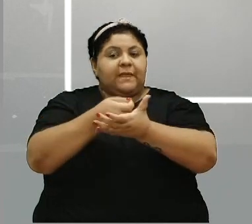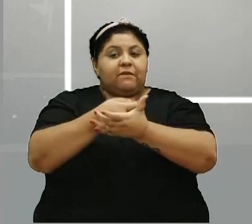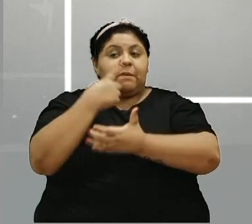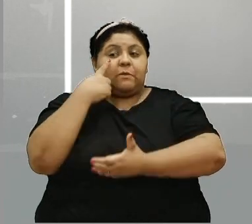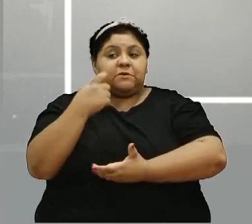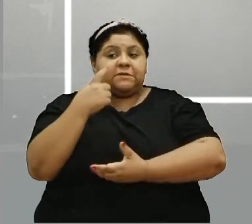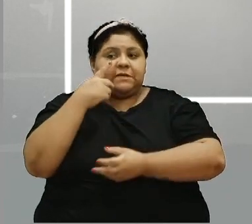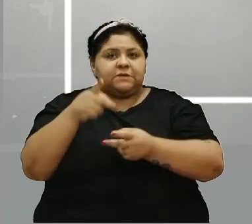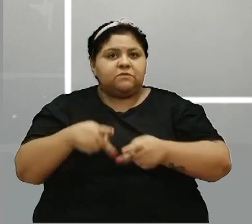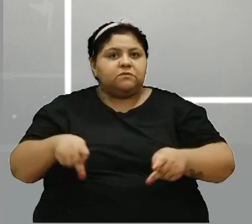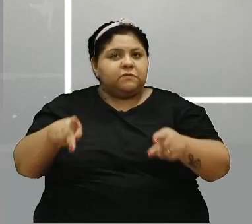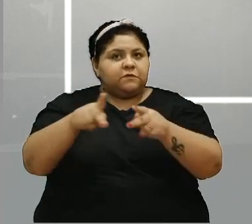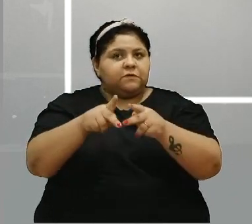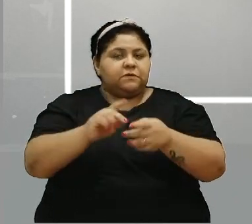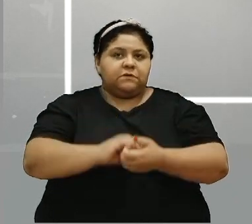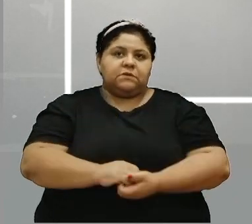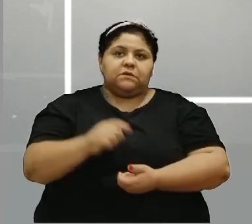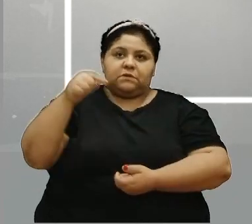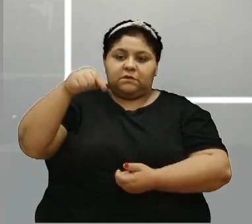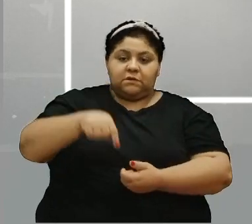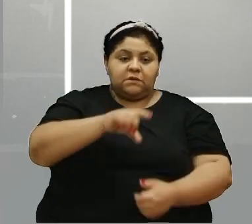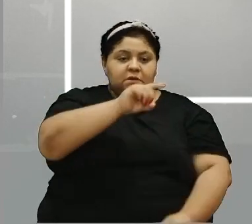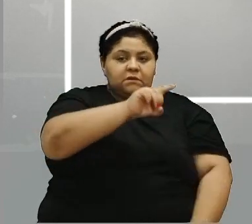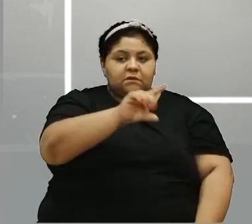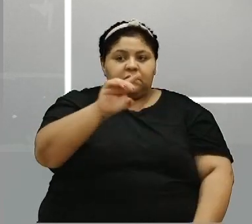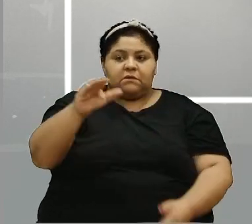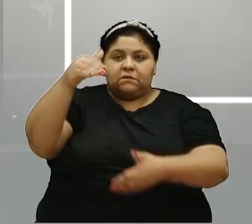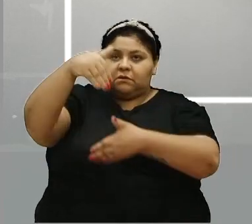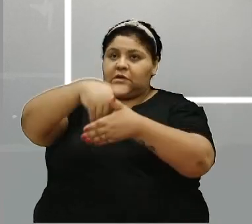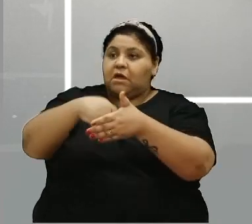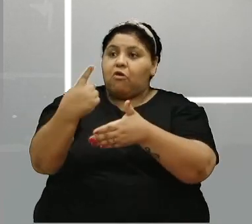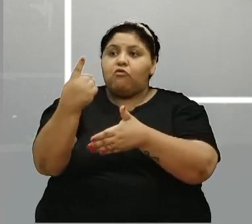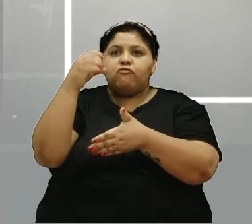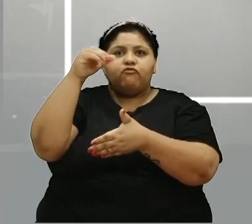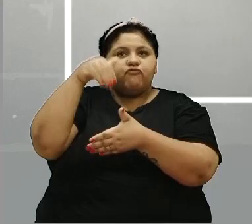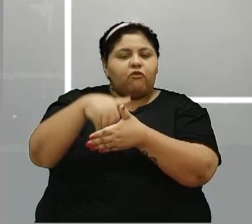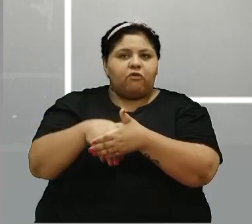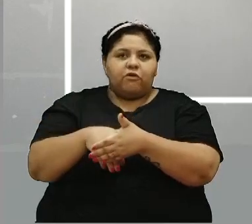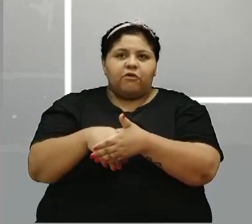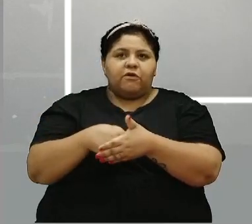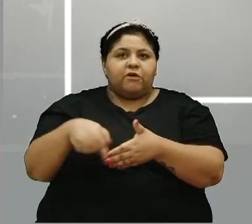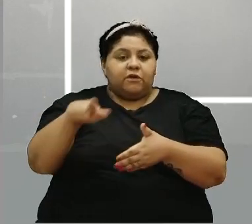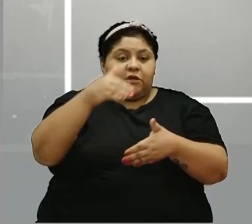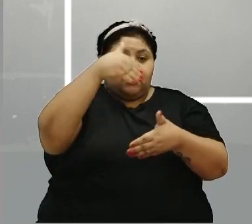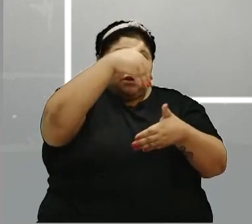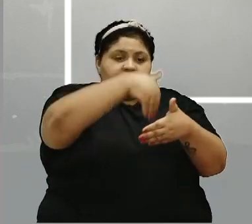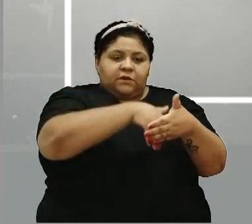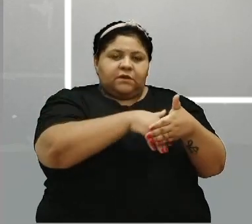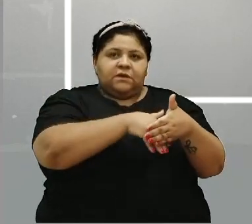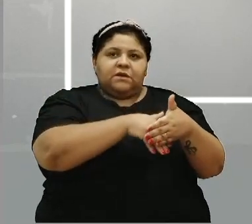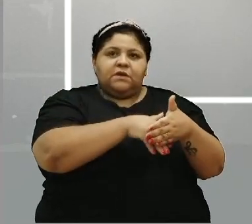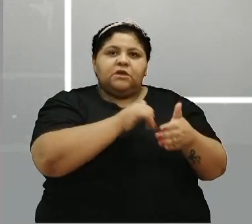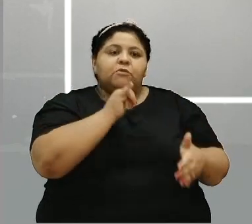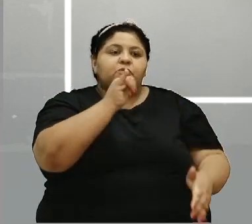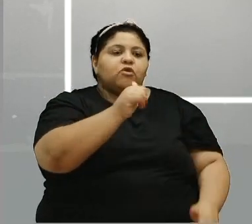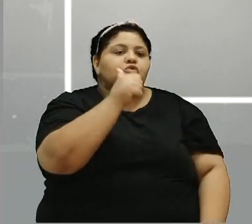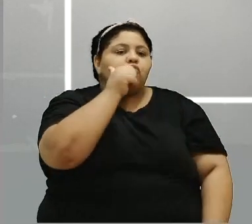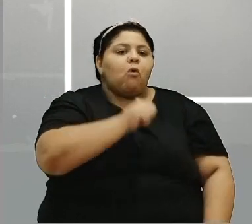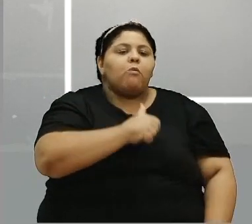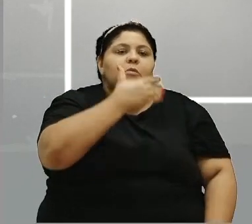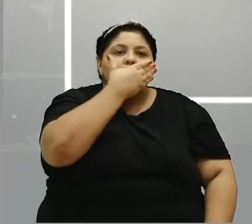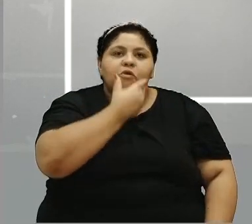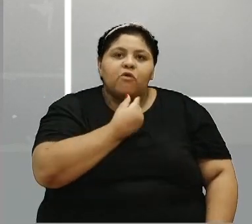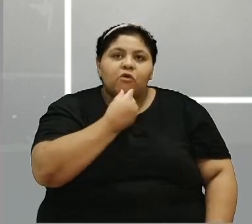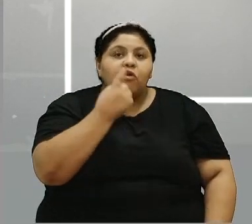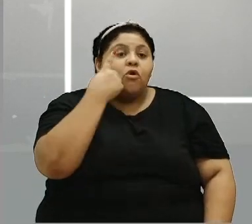povo. E aqui cada voto é um voto. Quando a gente vota, eles não perguntam ali no voto se é homem ou se é mulher. É